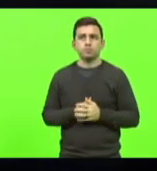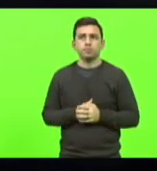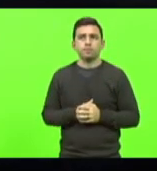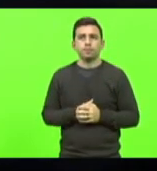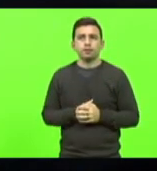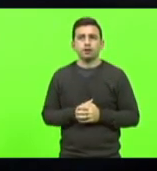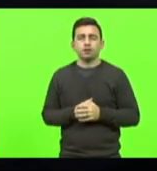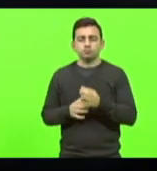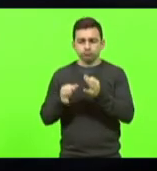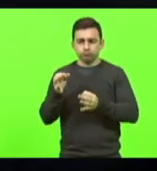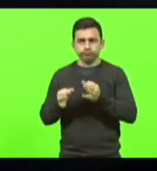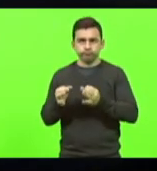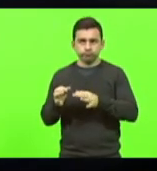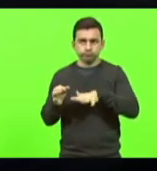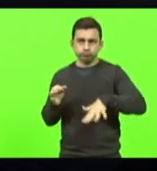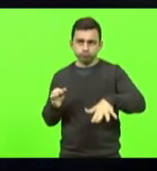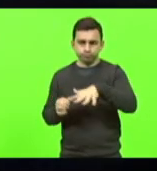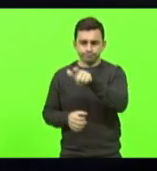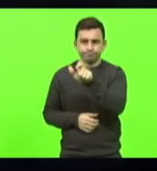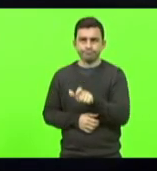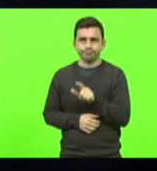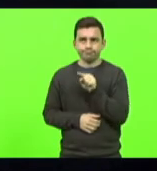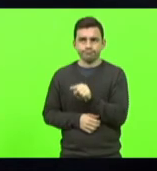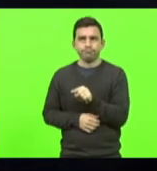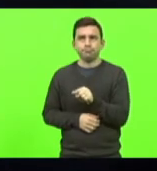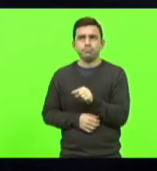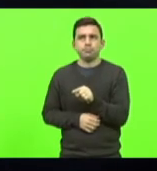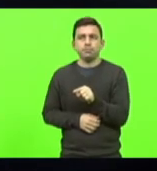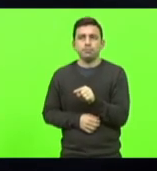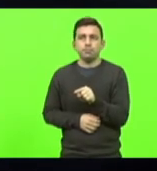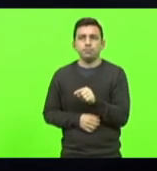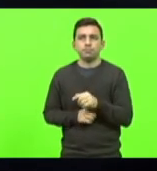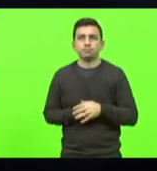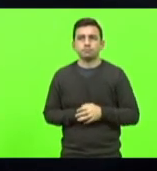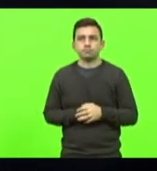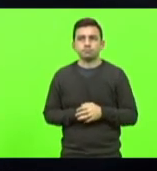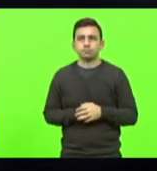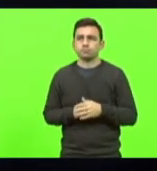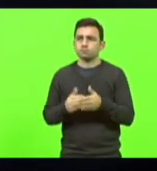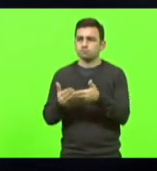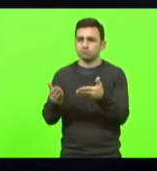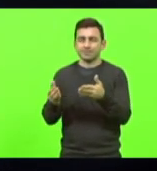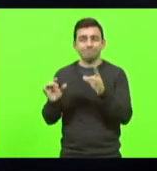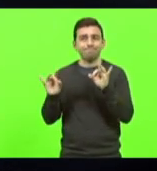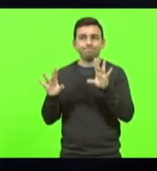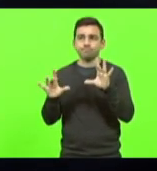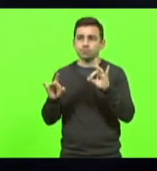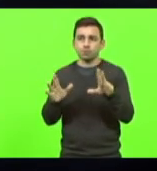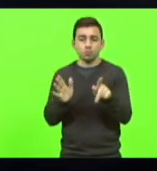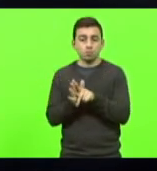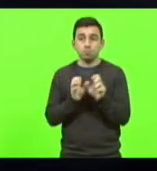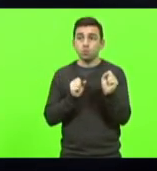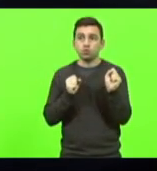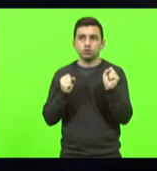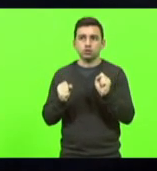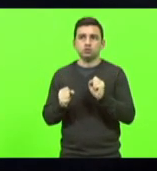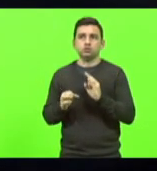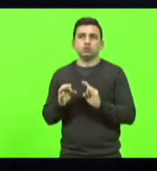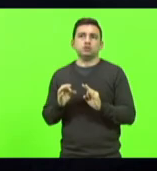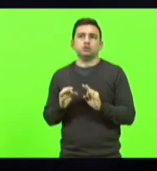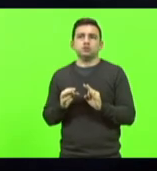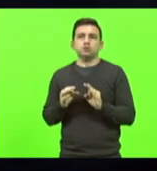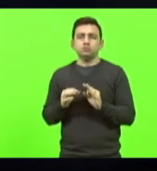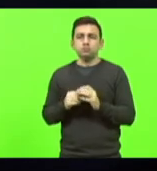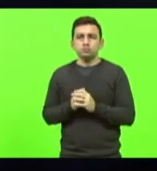Oficiais de Justiça eles eles são uma figura especial do Poder Judiciário e